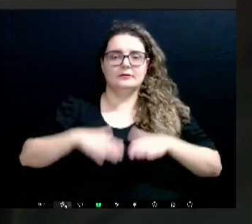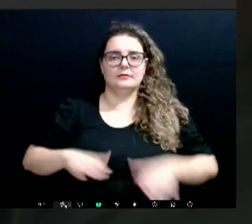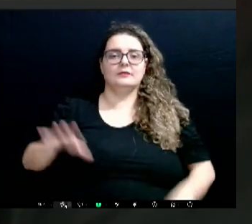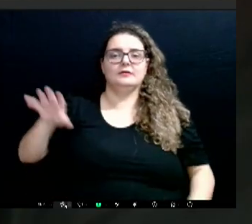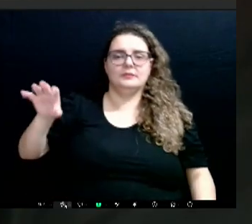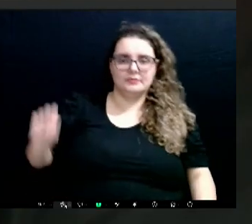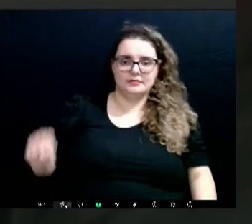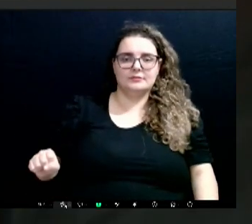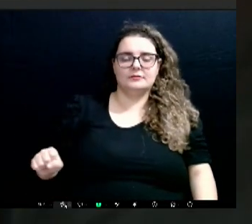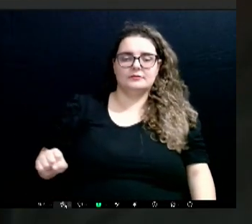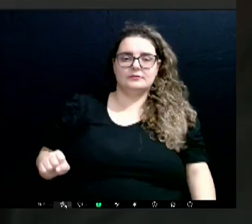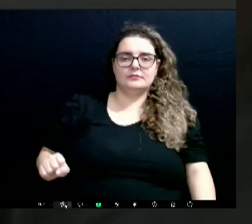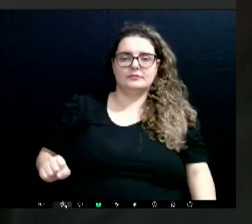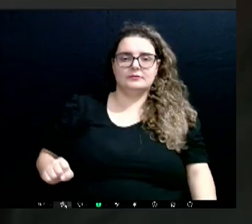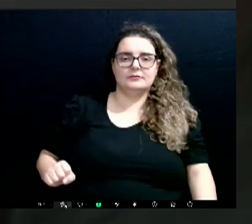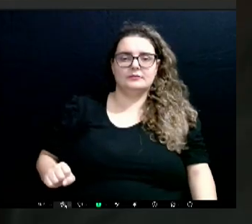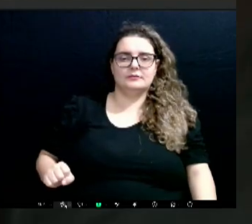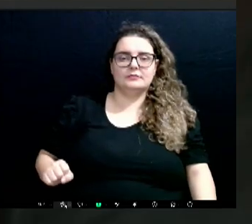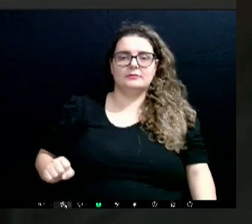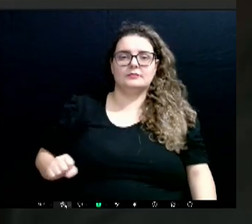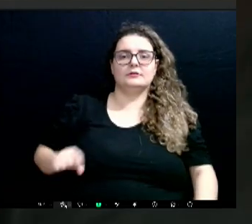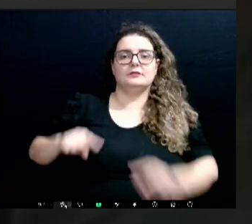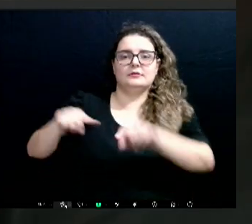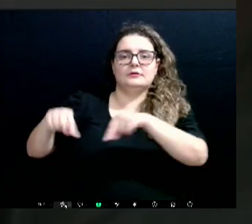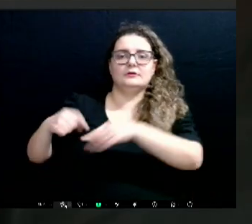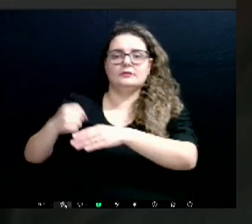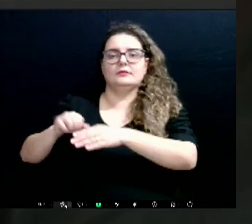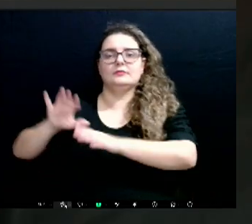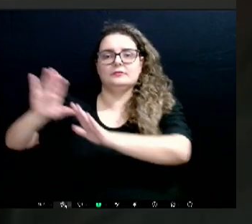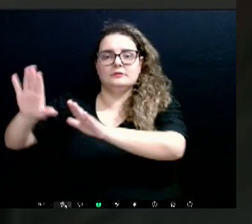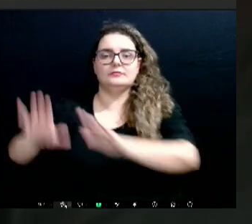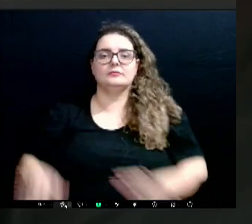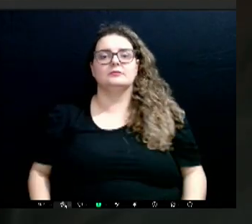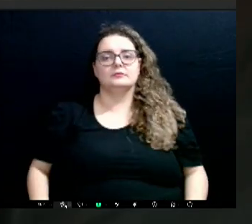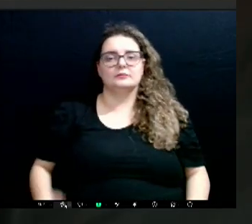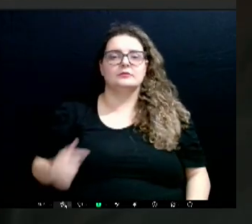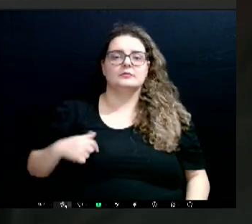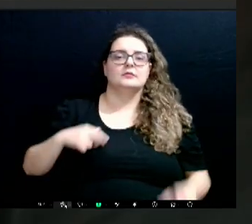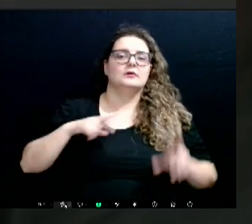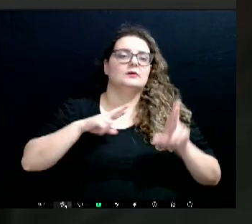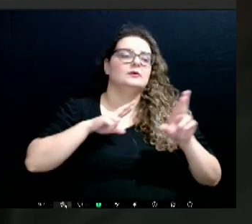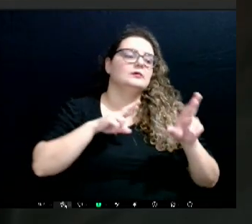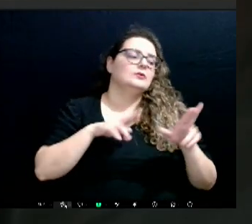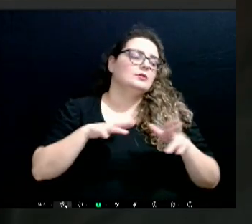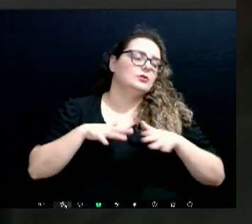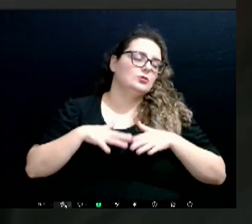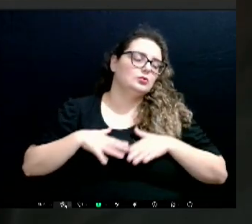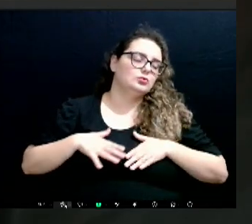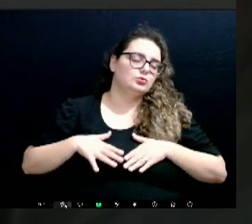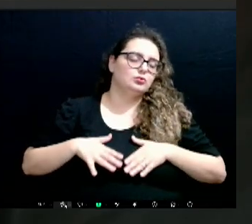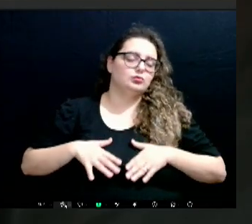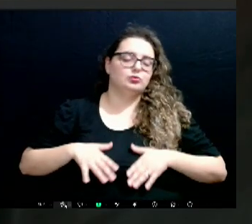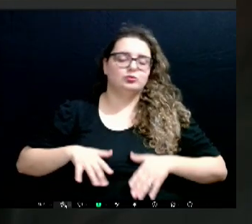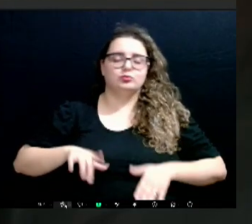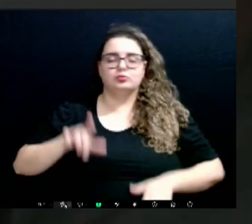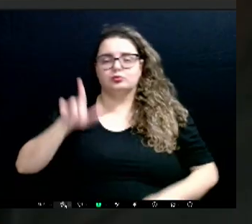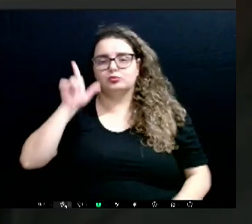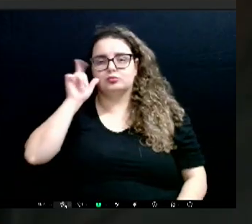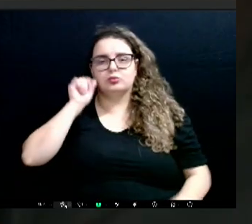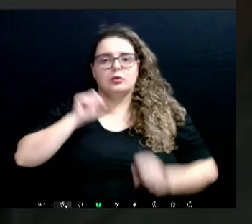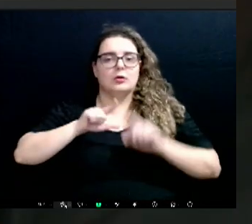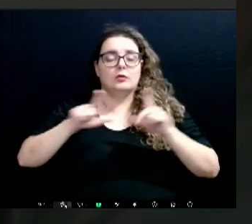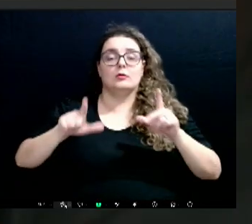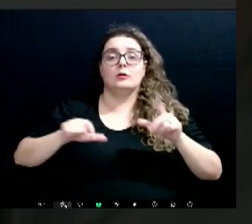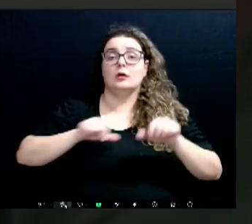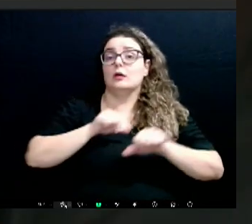celular, coloquei lá na cozinha e eu vou falar um negócio pra vocês, eu consegui descansar tão bem. Eu acordei renovada, sabe?